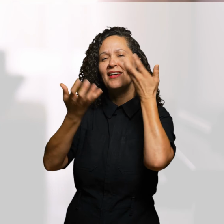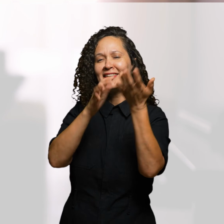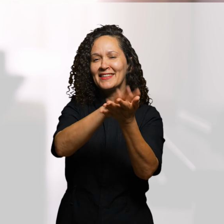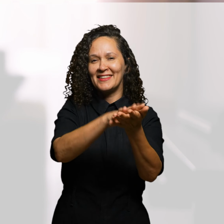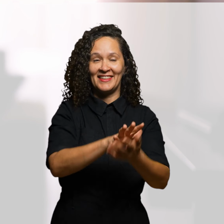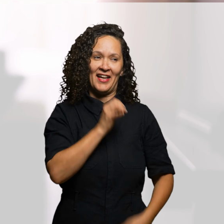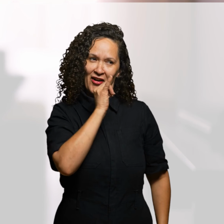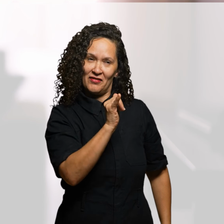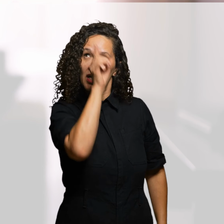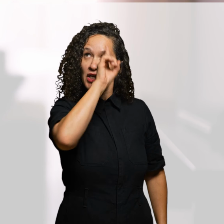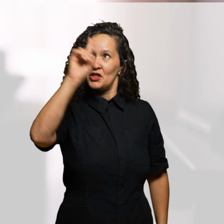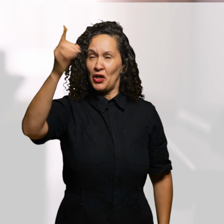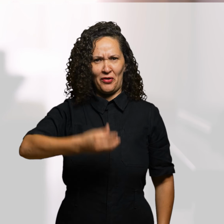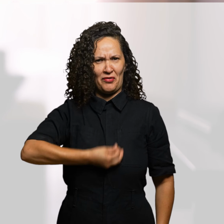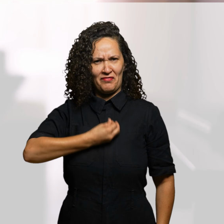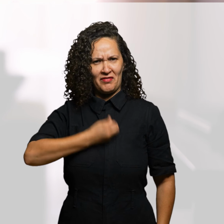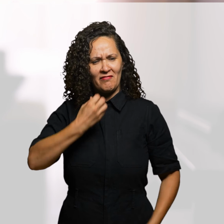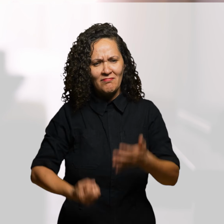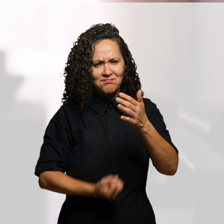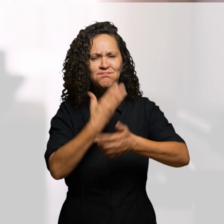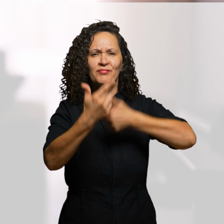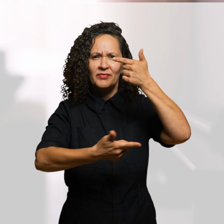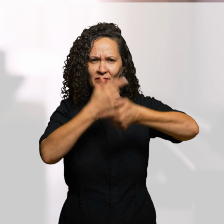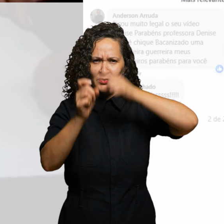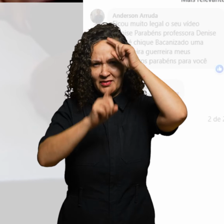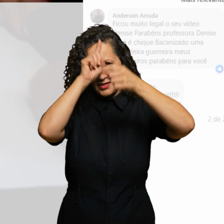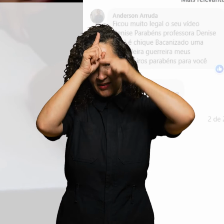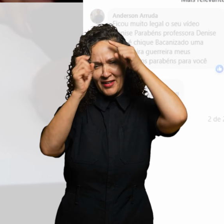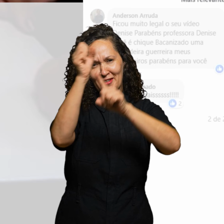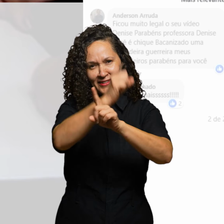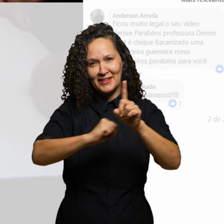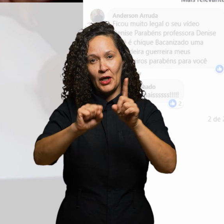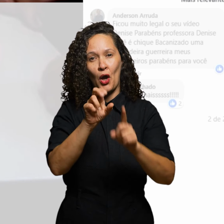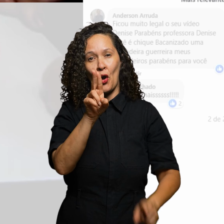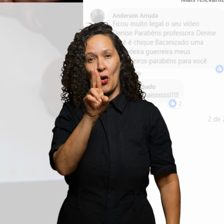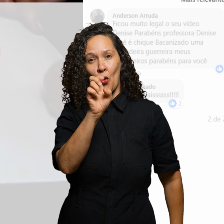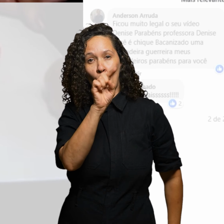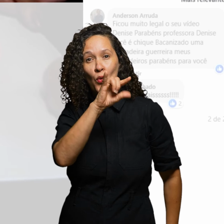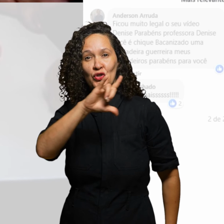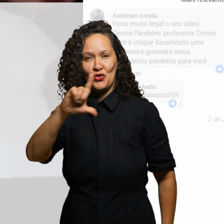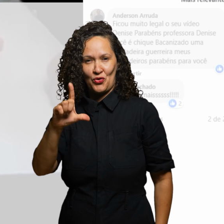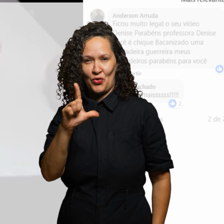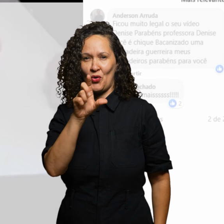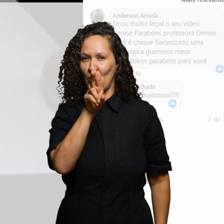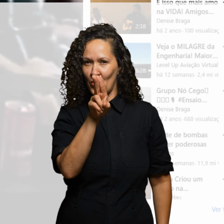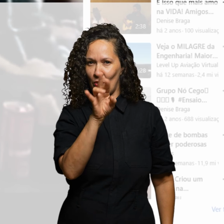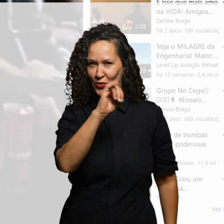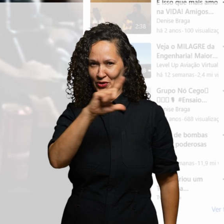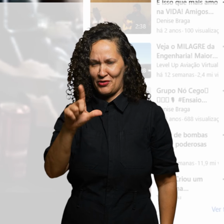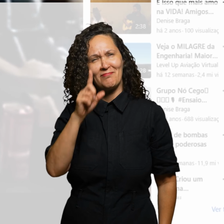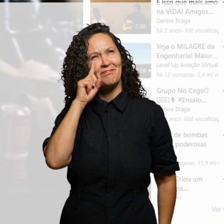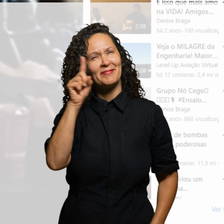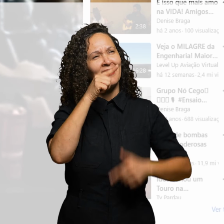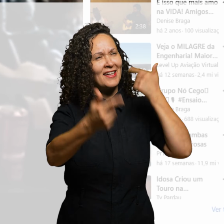Eu falo que se Deus me deixou vivo é para eu produzir, para eu ser útil, como eu fui chamada. Eu penso em, daqui para frente, trabalhar com